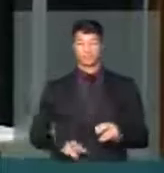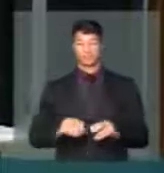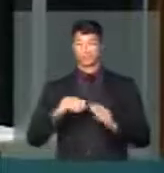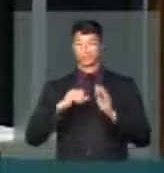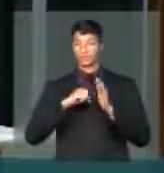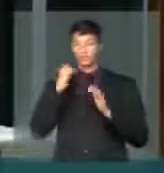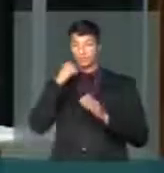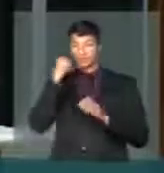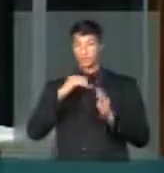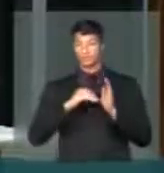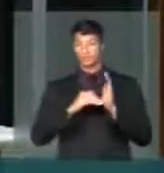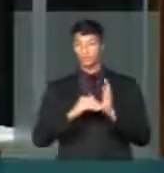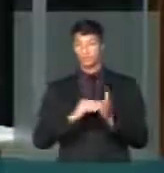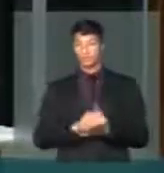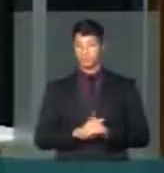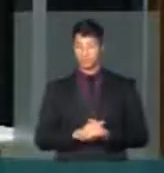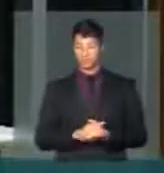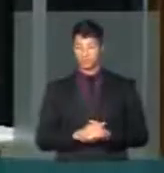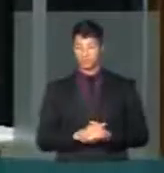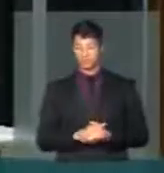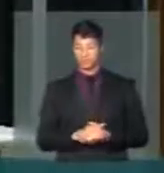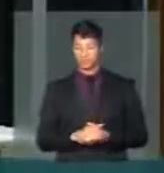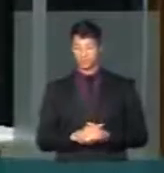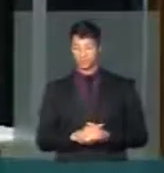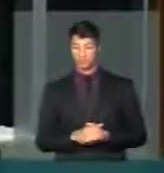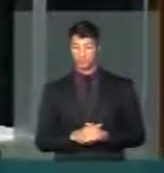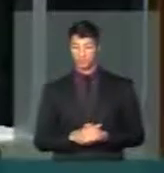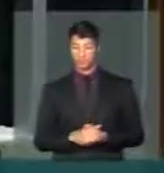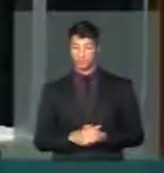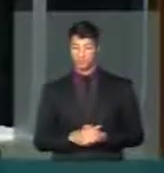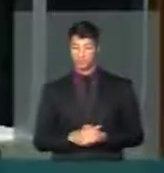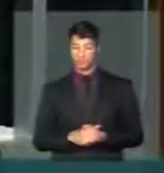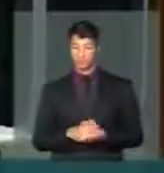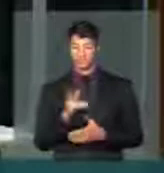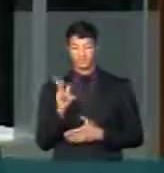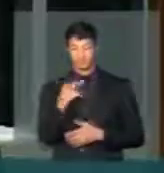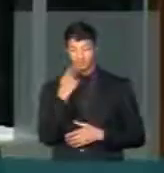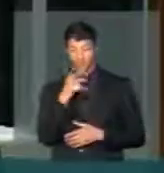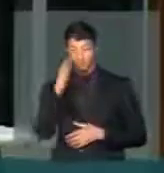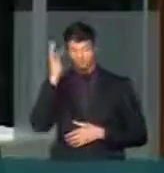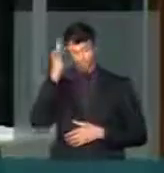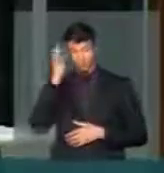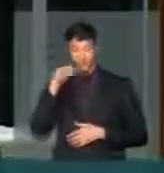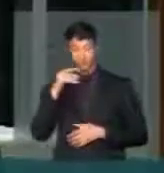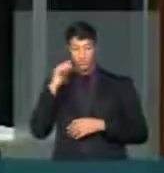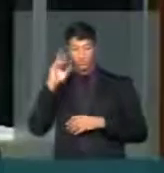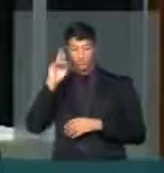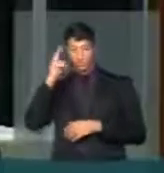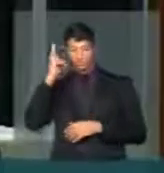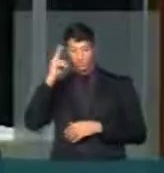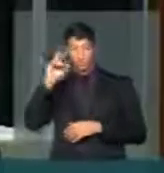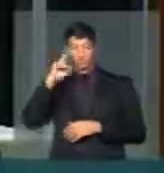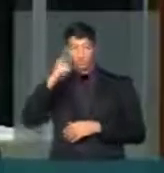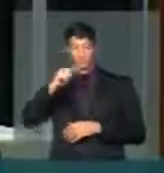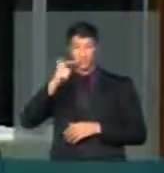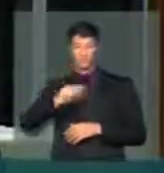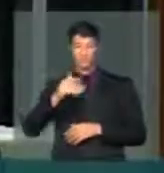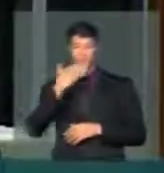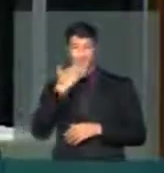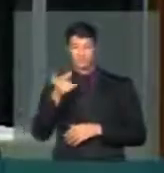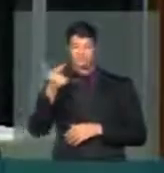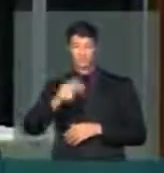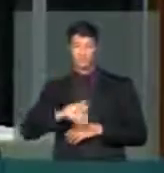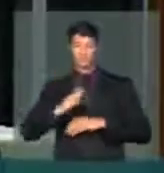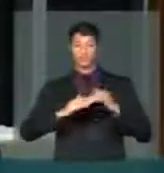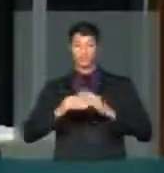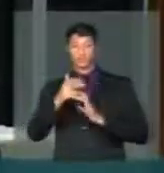Senado e pelo presidente da Câmara. Quero chamar a atenção que já dizia um filósofo, quando a história se repete, ela se repete